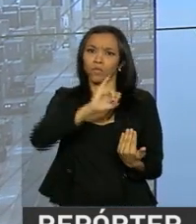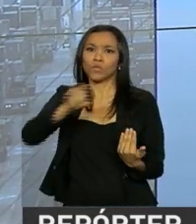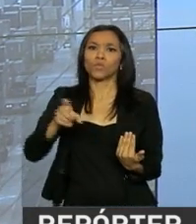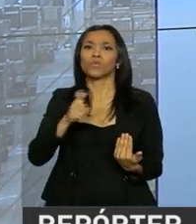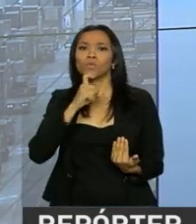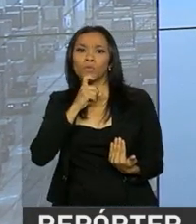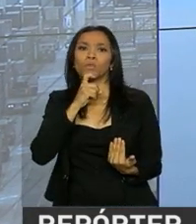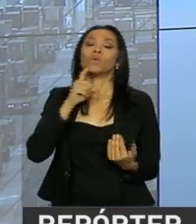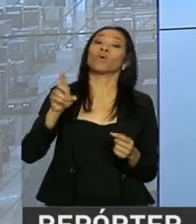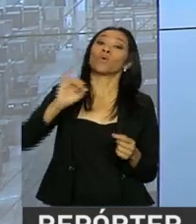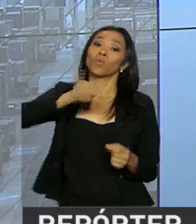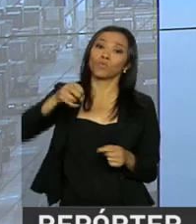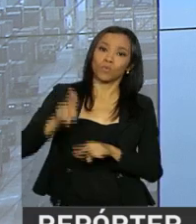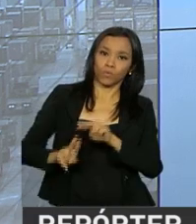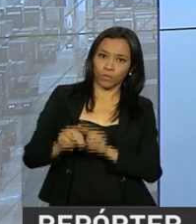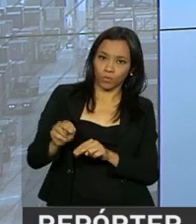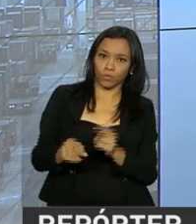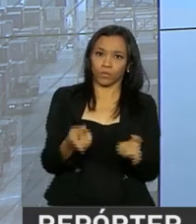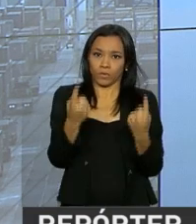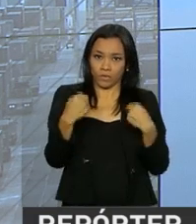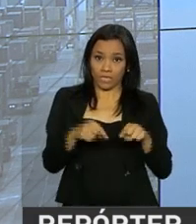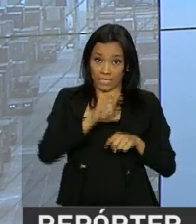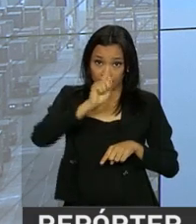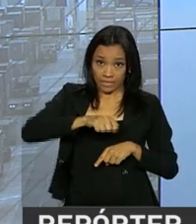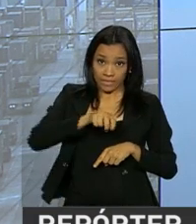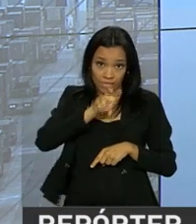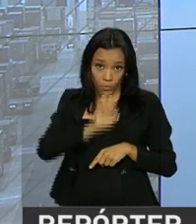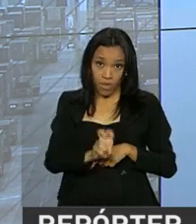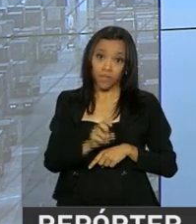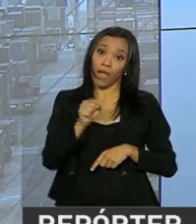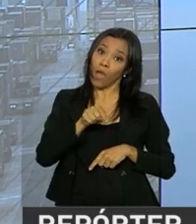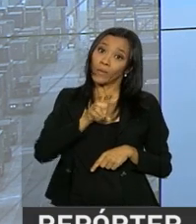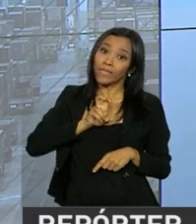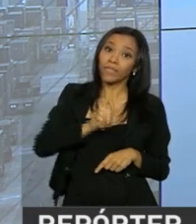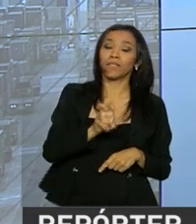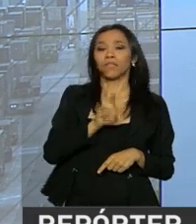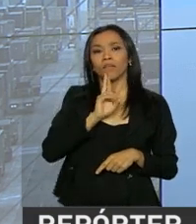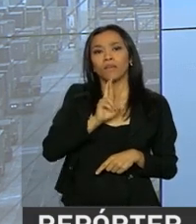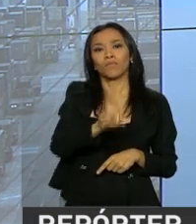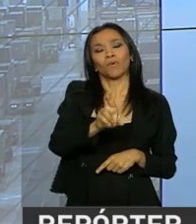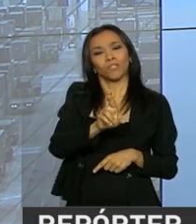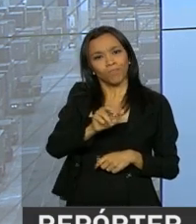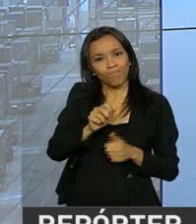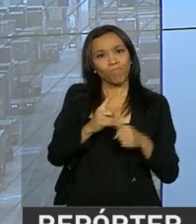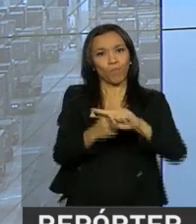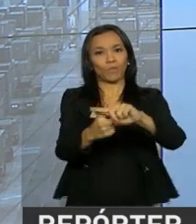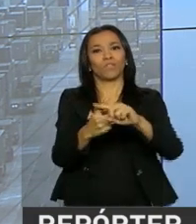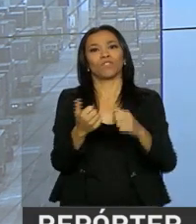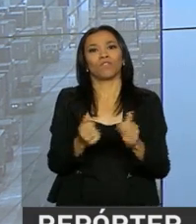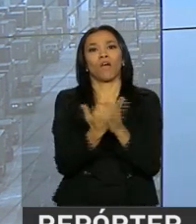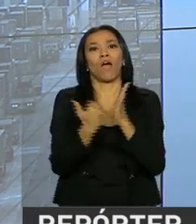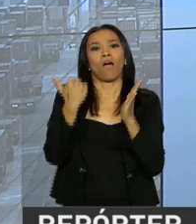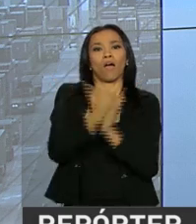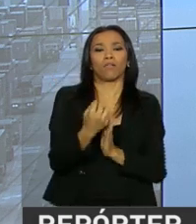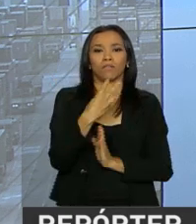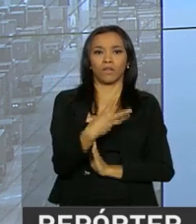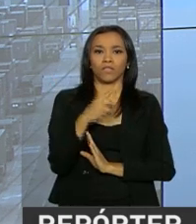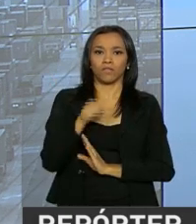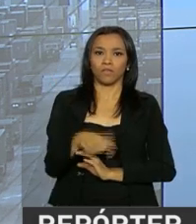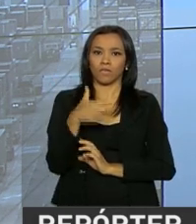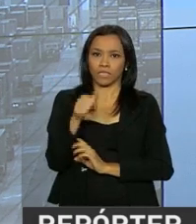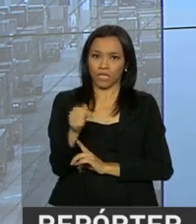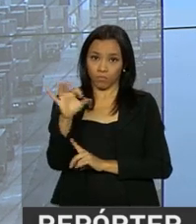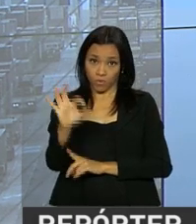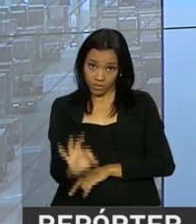julho com junho. Em 5 meses, esse é o 5º resultado positivo, com alta de